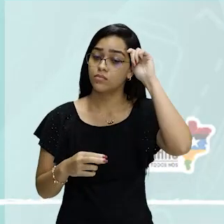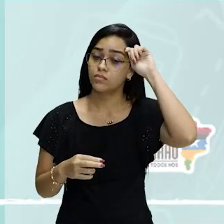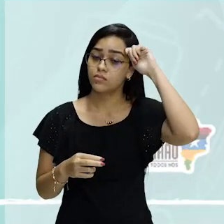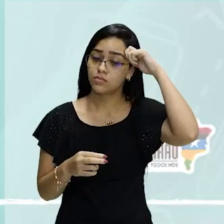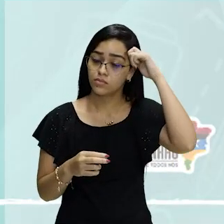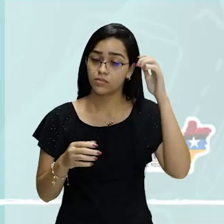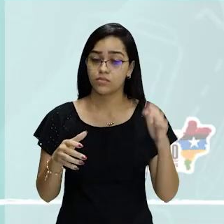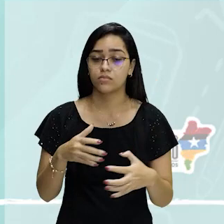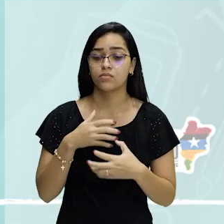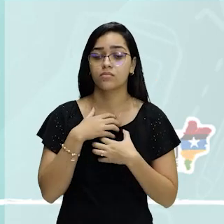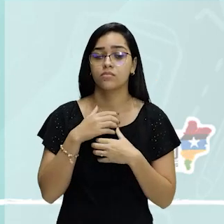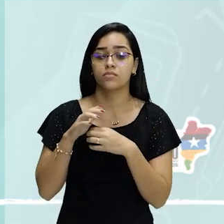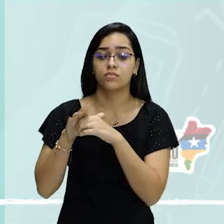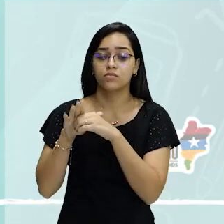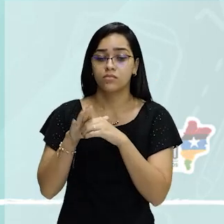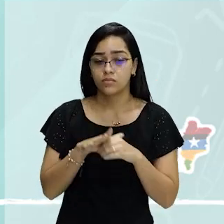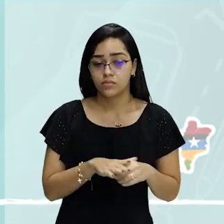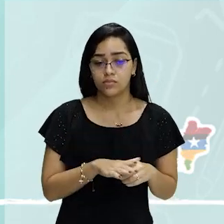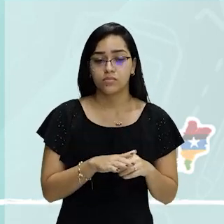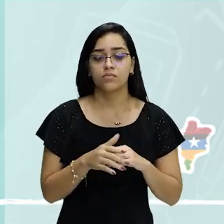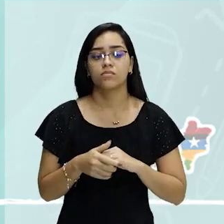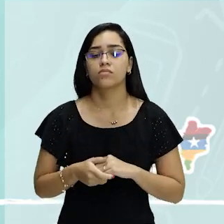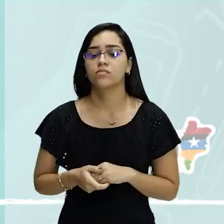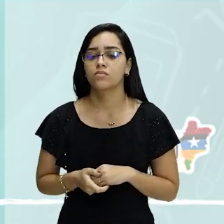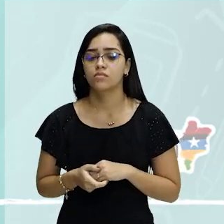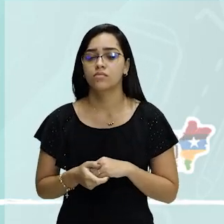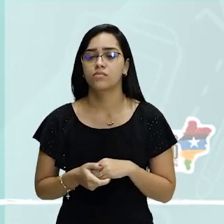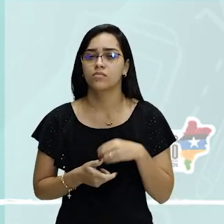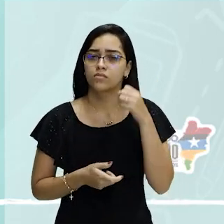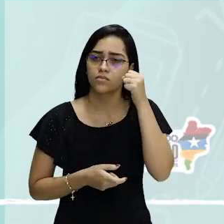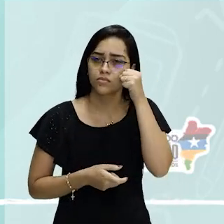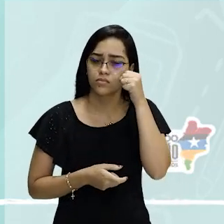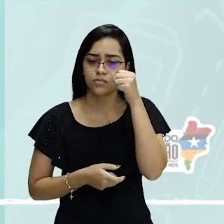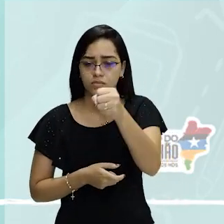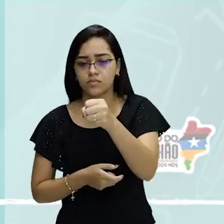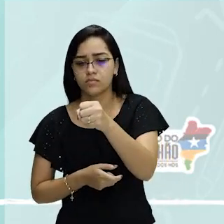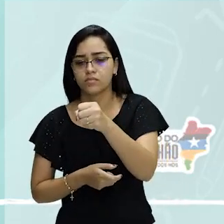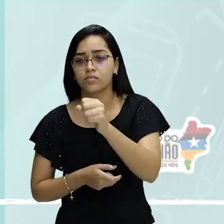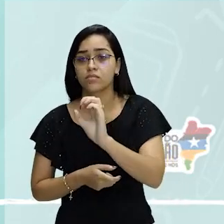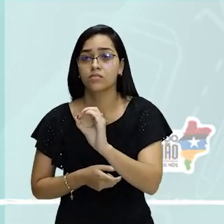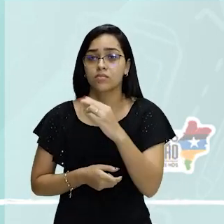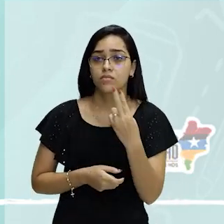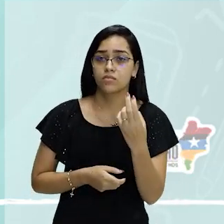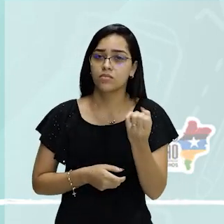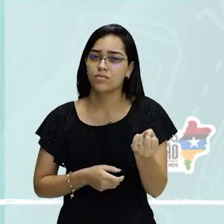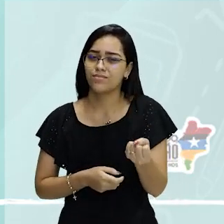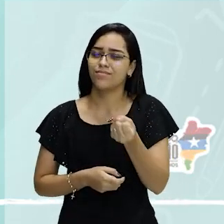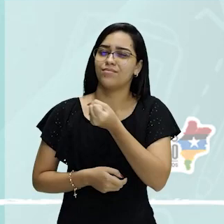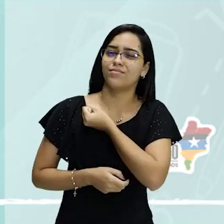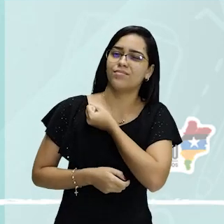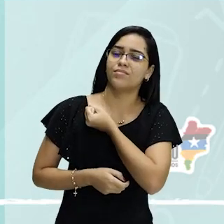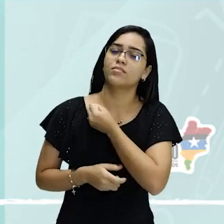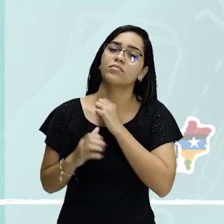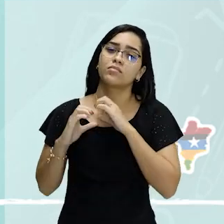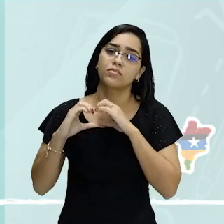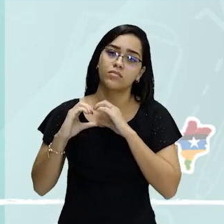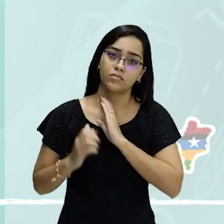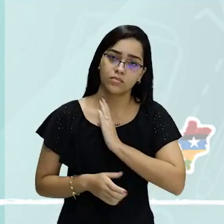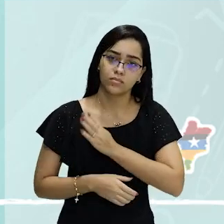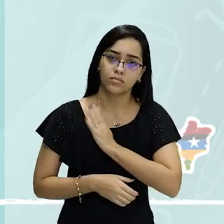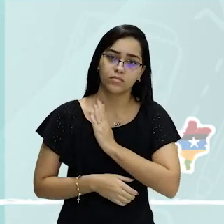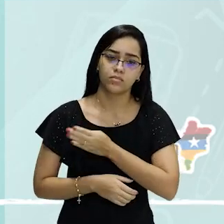modo como o negro sente a discriminação de que é vítima, como um golpe, um soco ou uma facada no